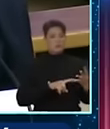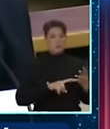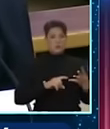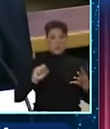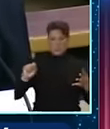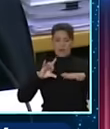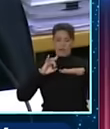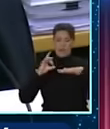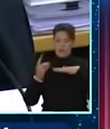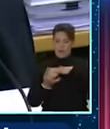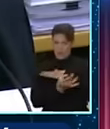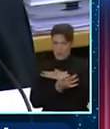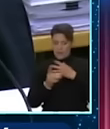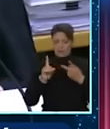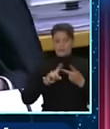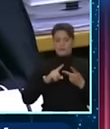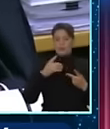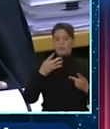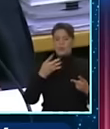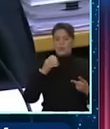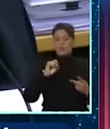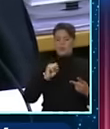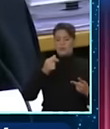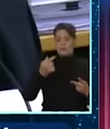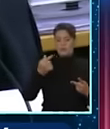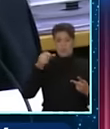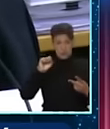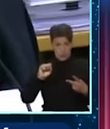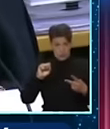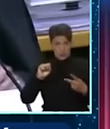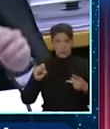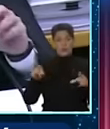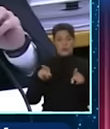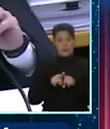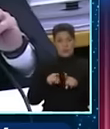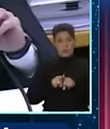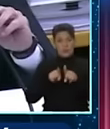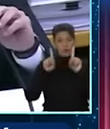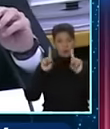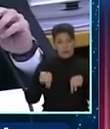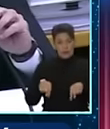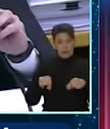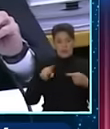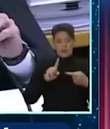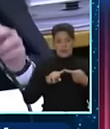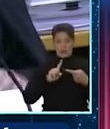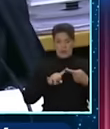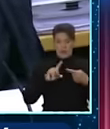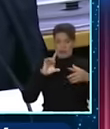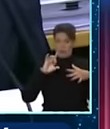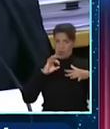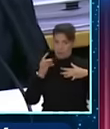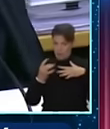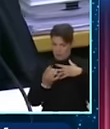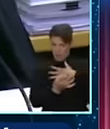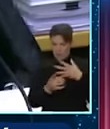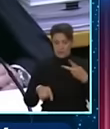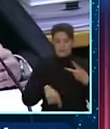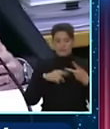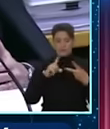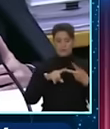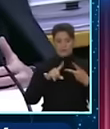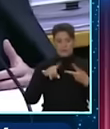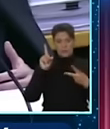perseguiu o bolsonaro e a direita aqui no nosso país também tanto na cpmi da covid quanto na cpmi do dia